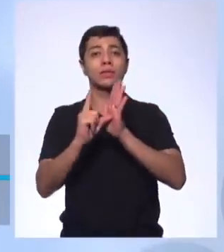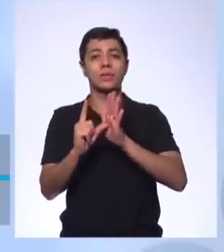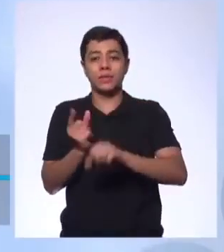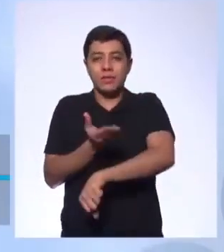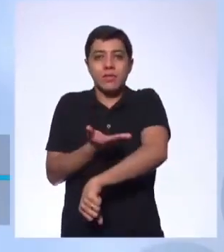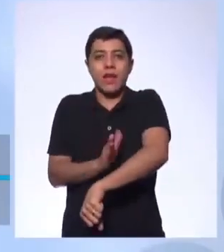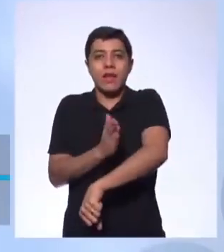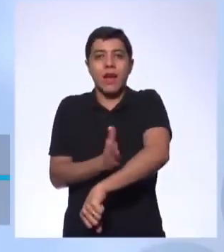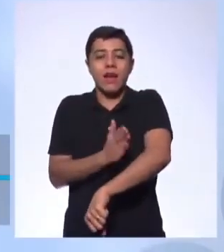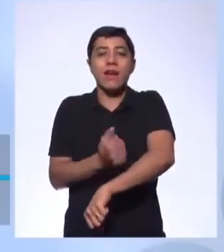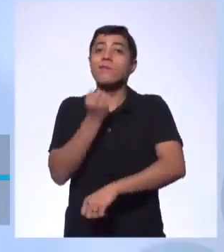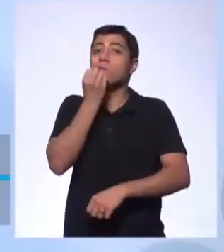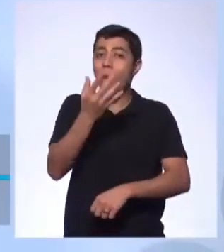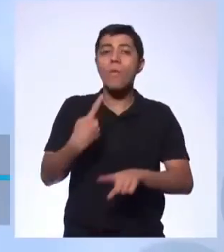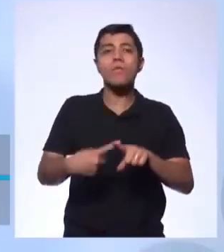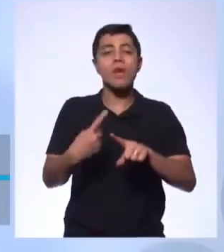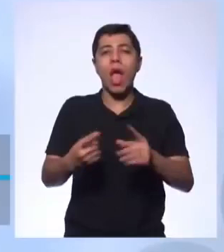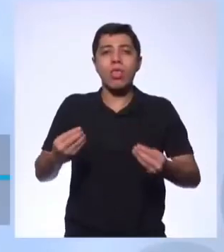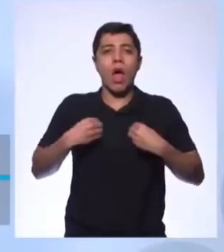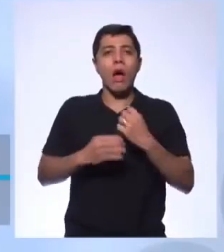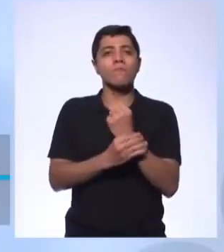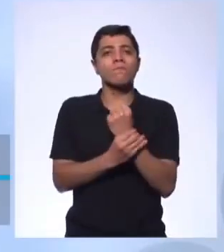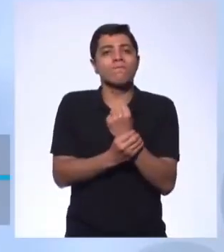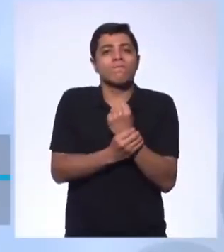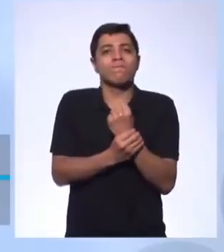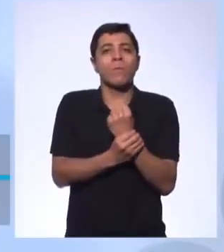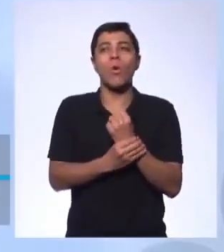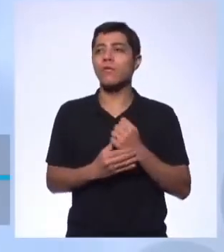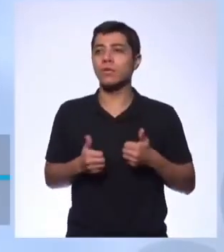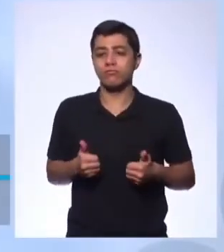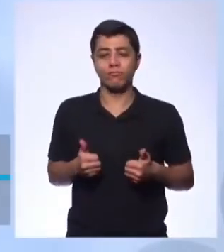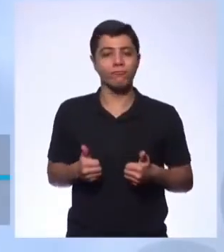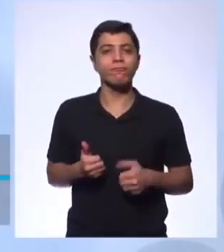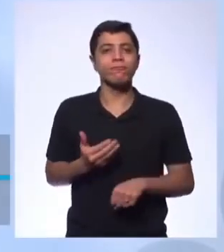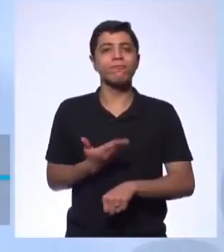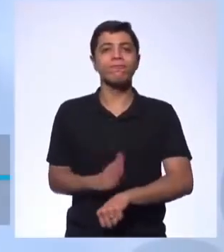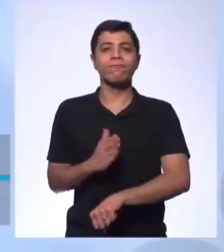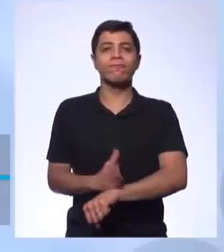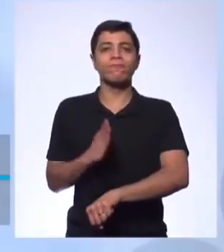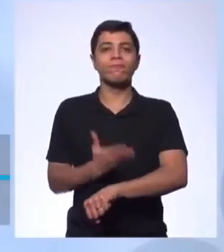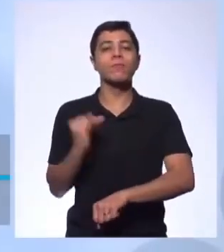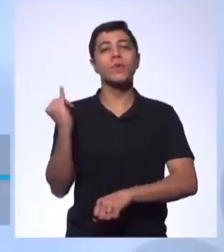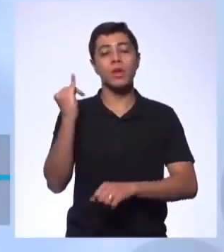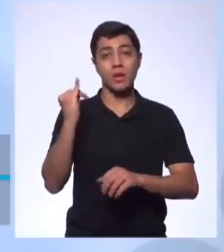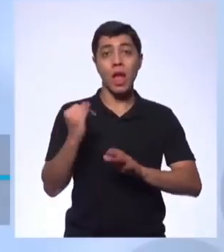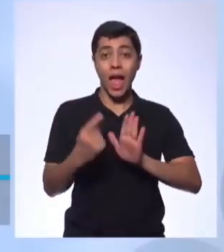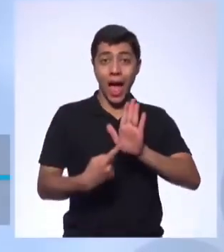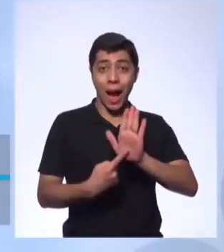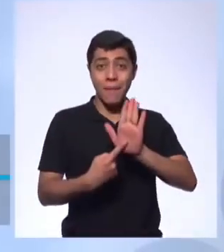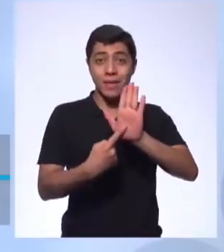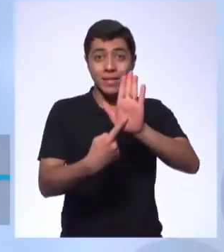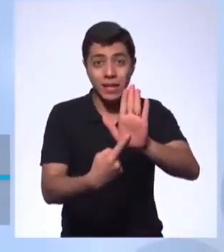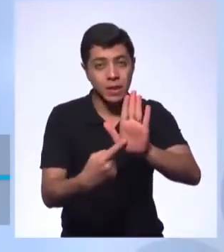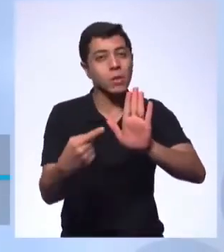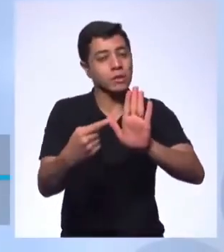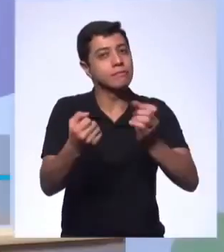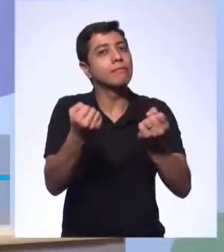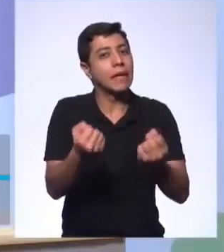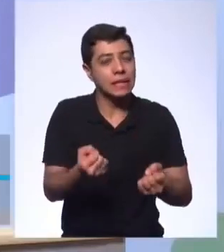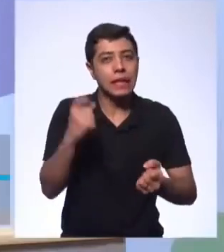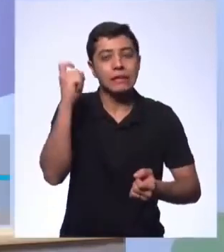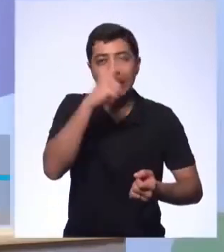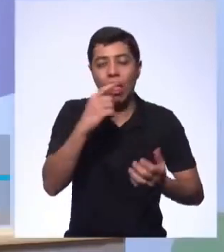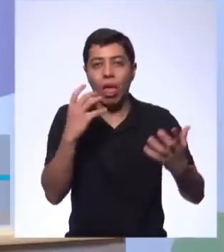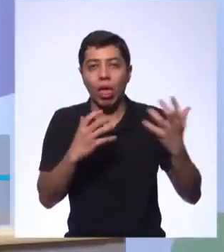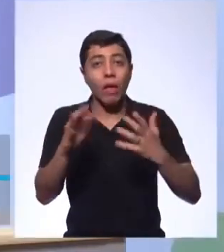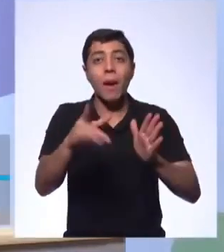confiança, né? A apresentação geralmente é um pouquinho mais tenso, mas é no momento dos ensaios que a gente cria os grandes vínculos, bem legal. E tem o Leonardo